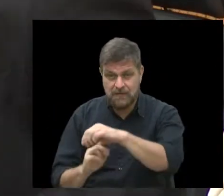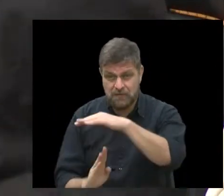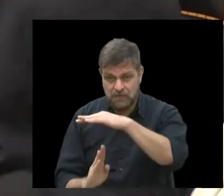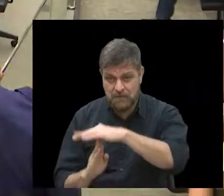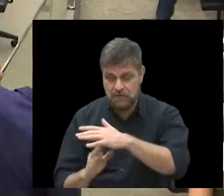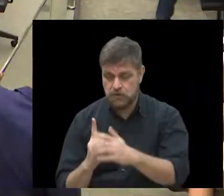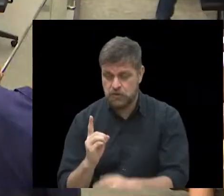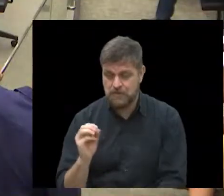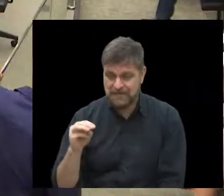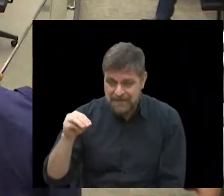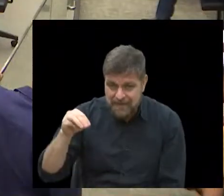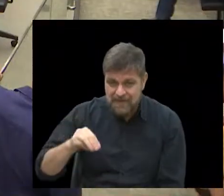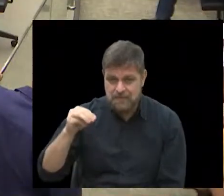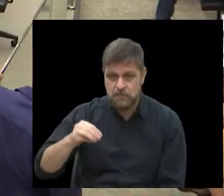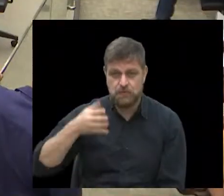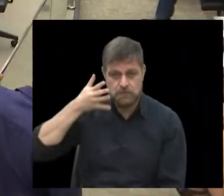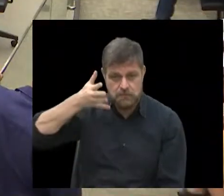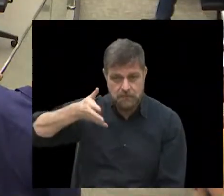minutos.